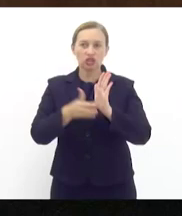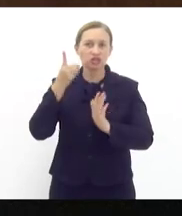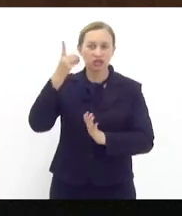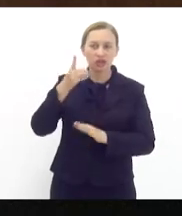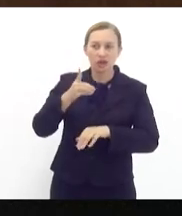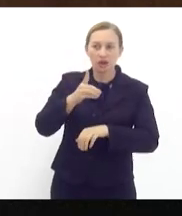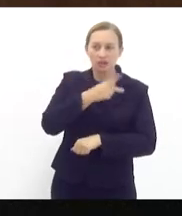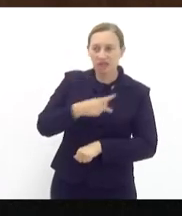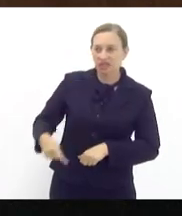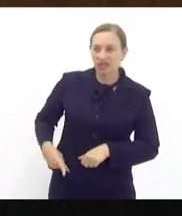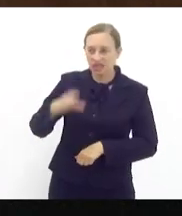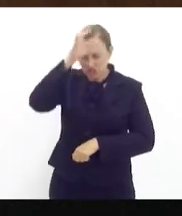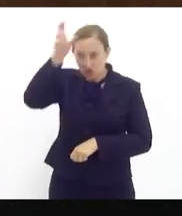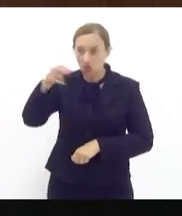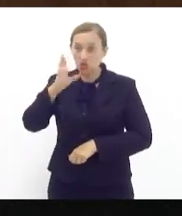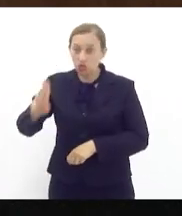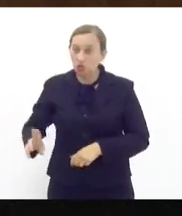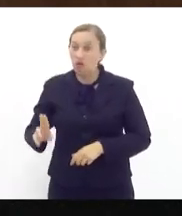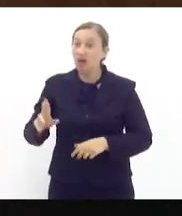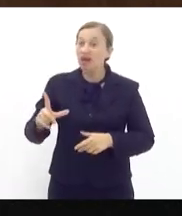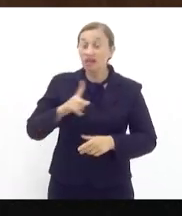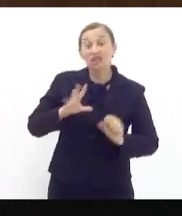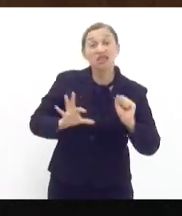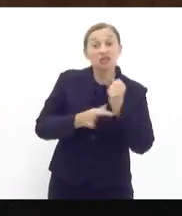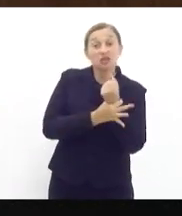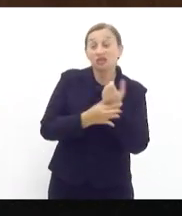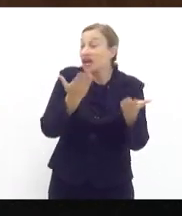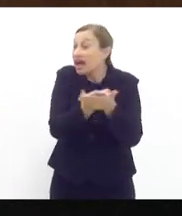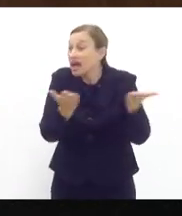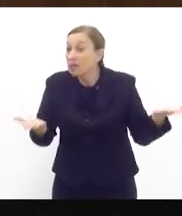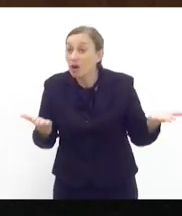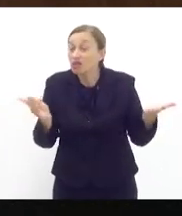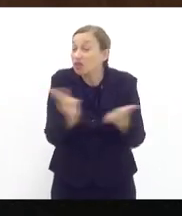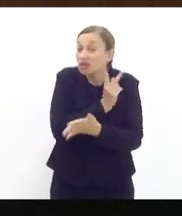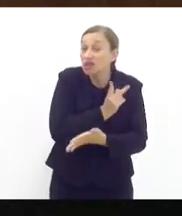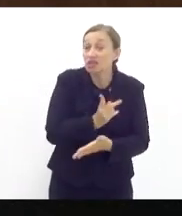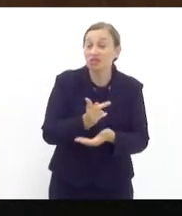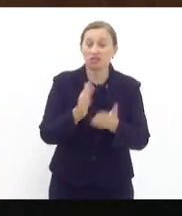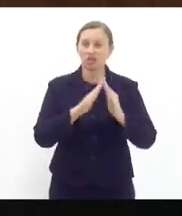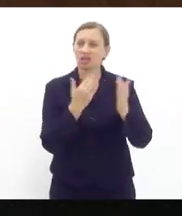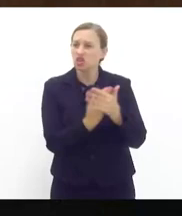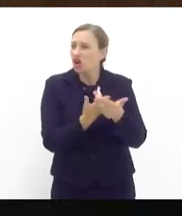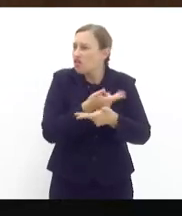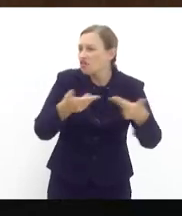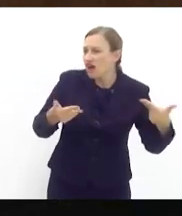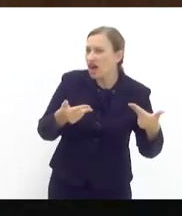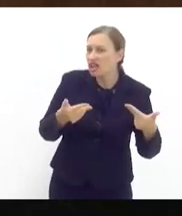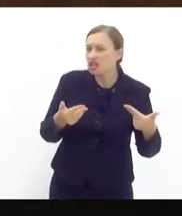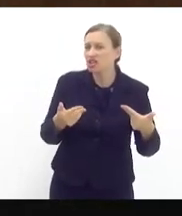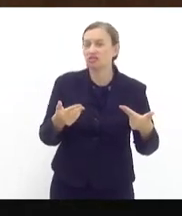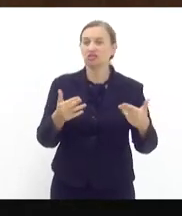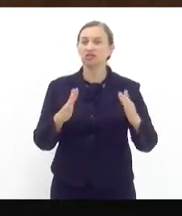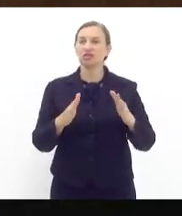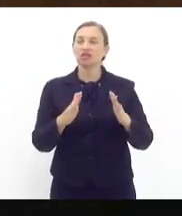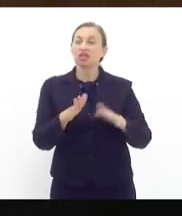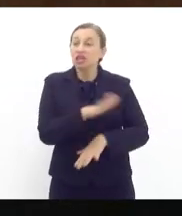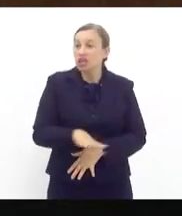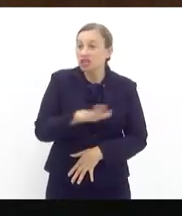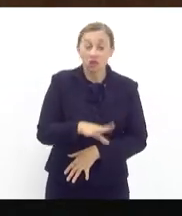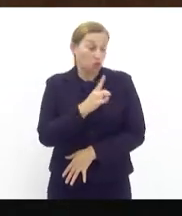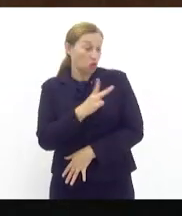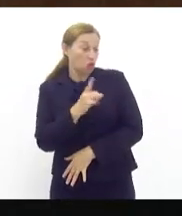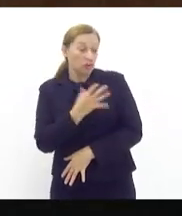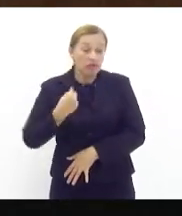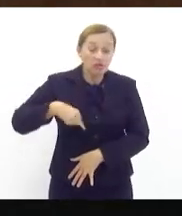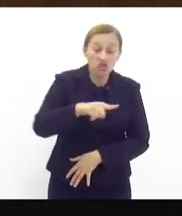é trazer segurança e acabar com o que vem acontecendo nas escolas diversas crianças estão com medo de ir para as escolas pelos diversos